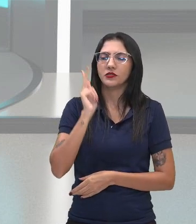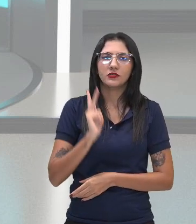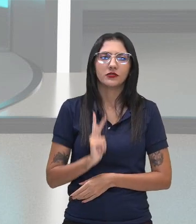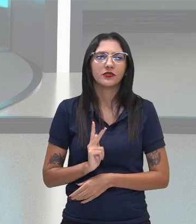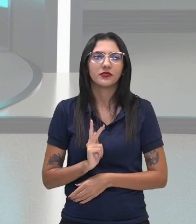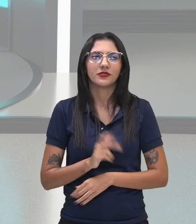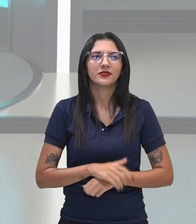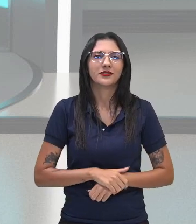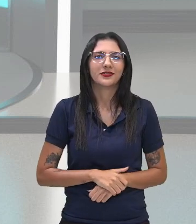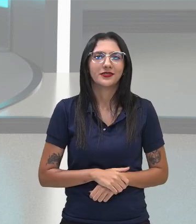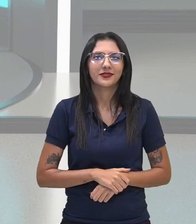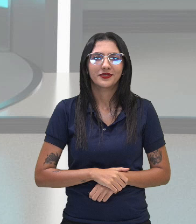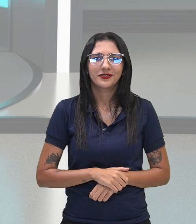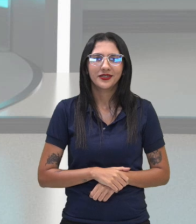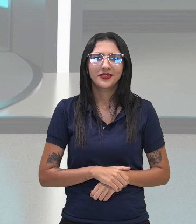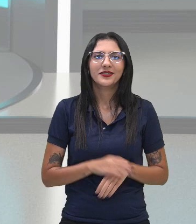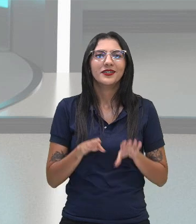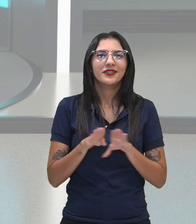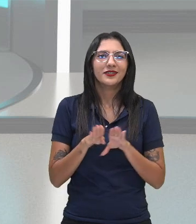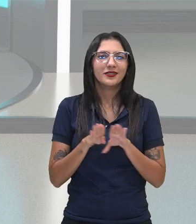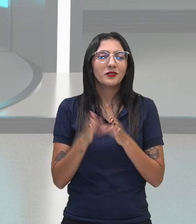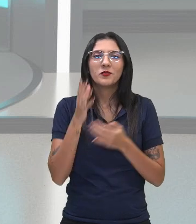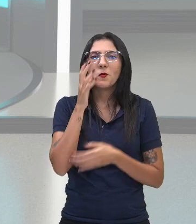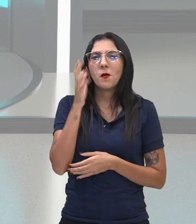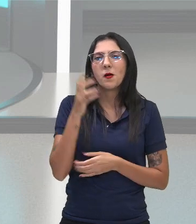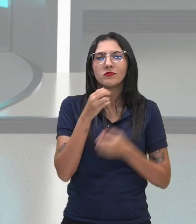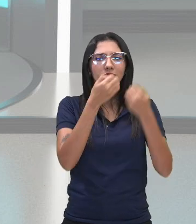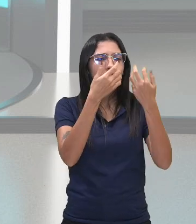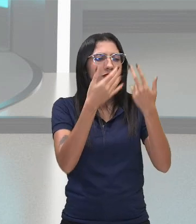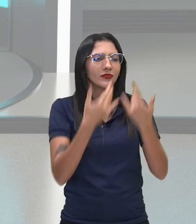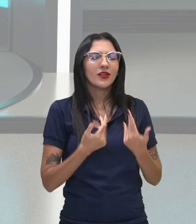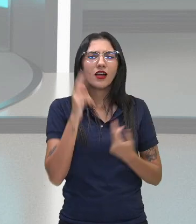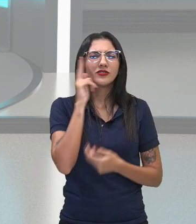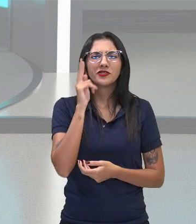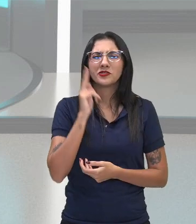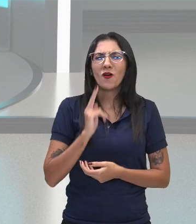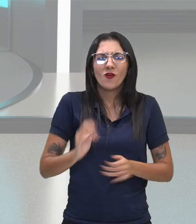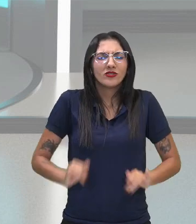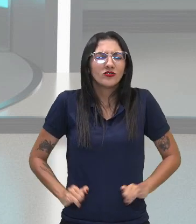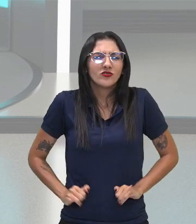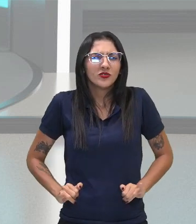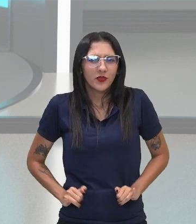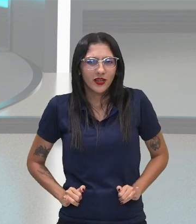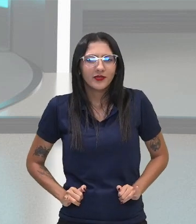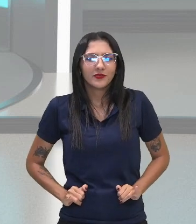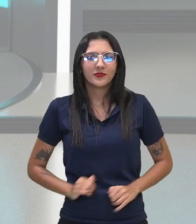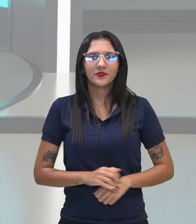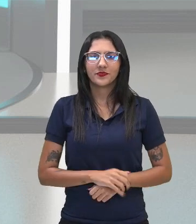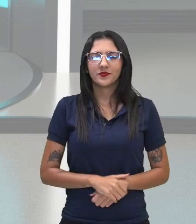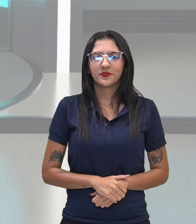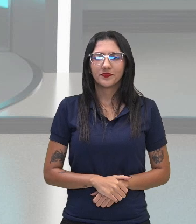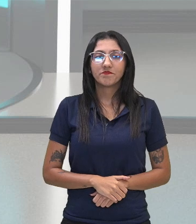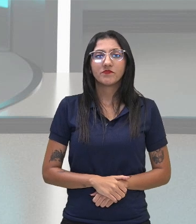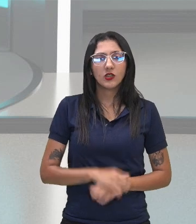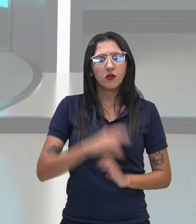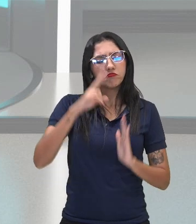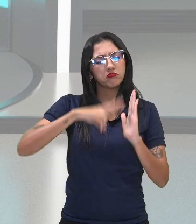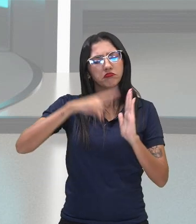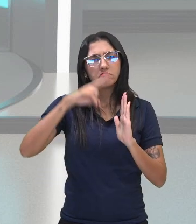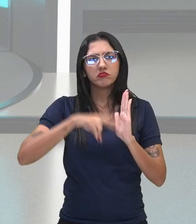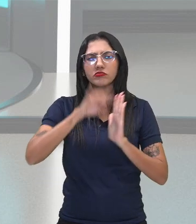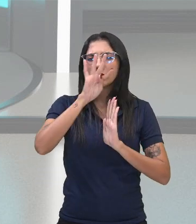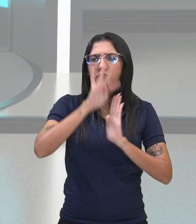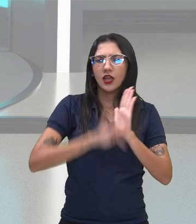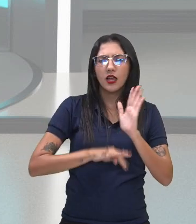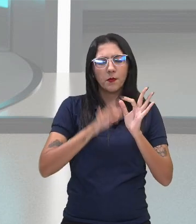maravilhosa. E conta a história sofrida do sertanejo, né? Então, no decorrer do texto,